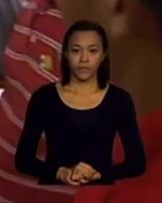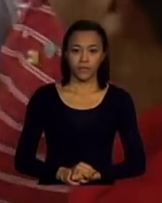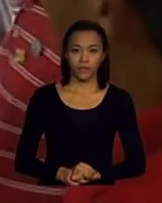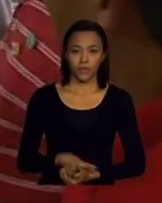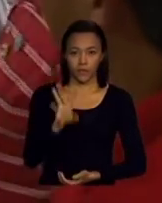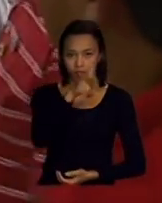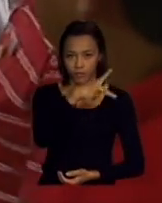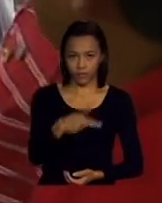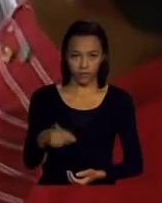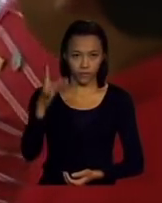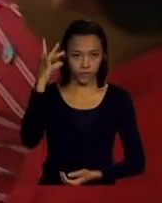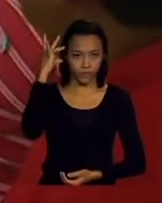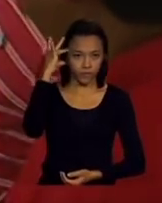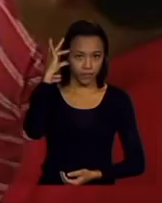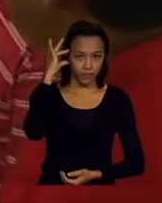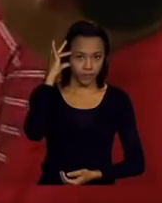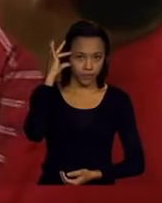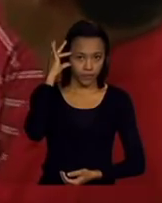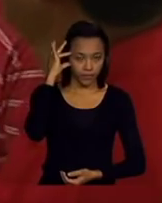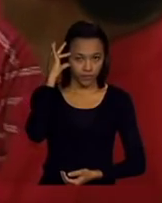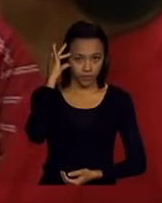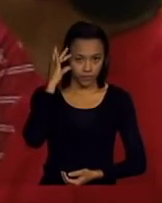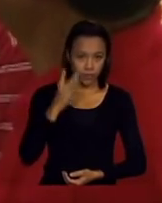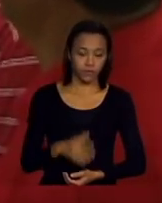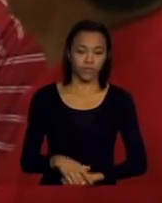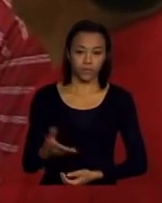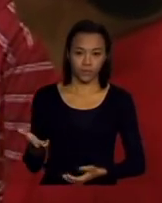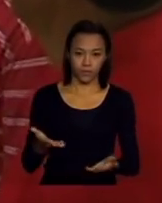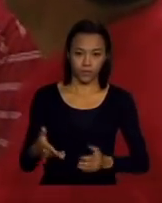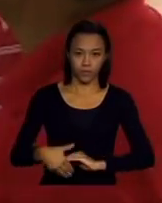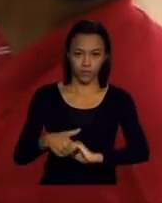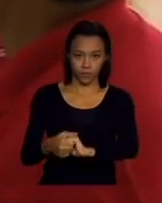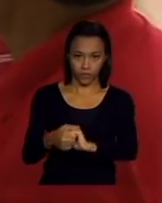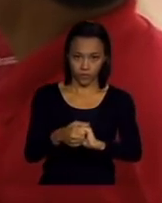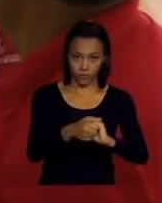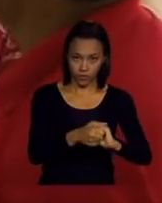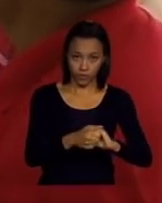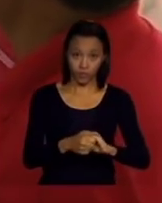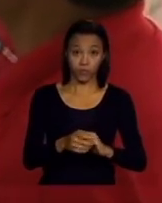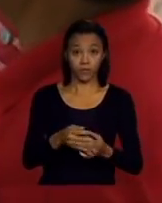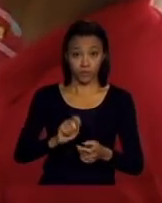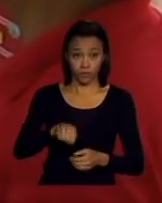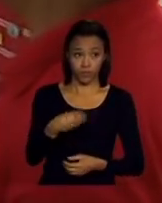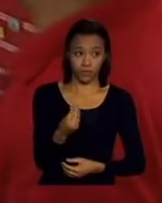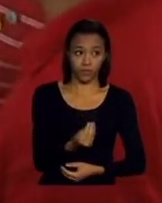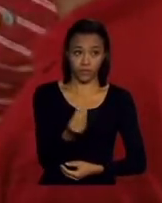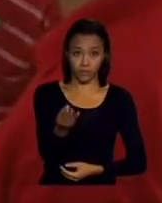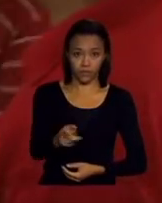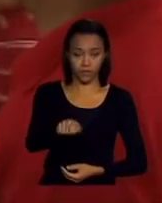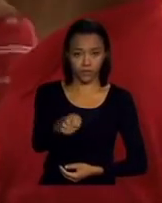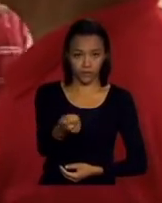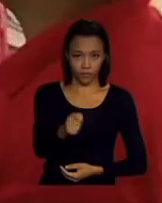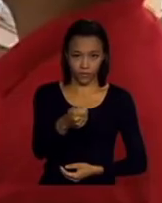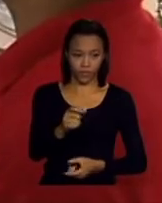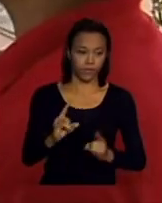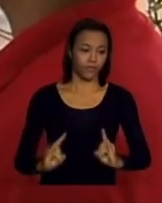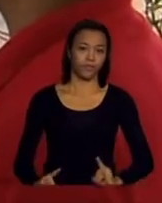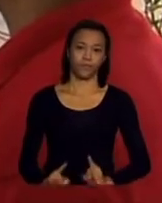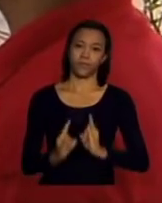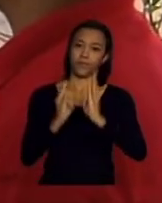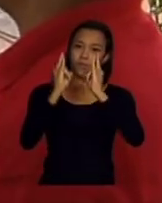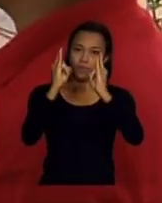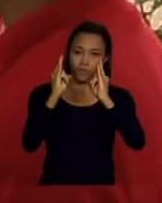Presidenta Dilma Rousseff, neste momento, cumprimenta as pessoas que recebem as chaves simbólicas dos apartamentos da